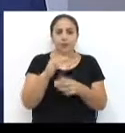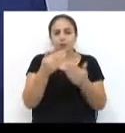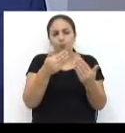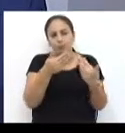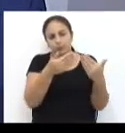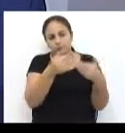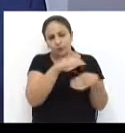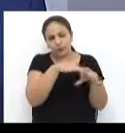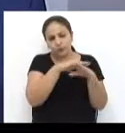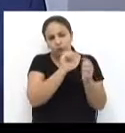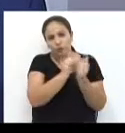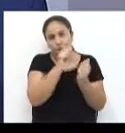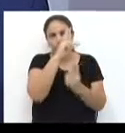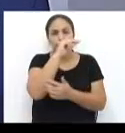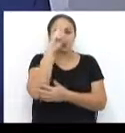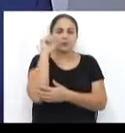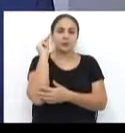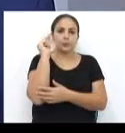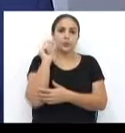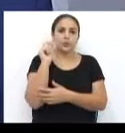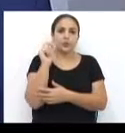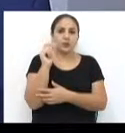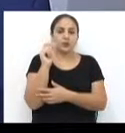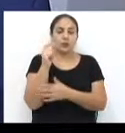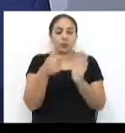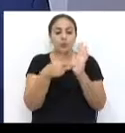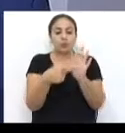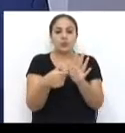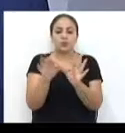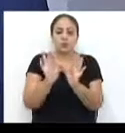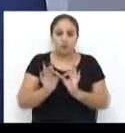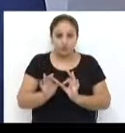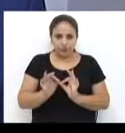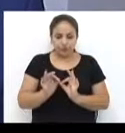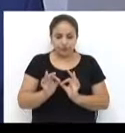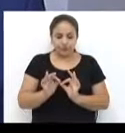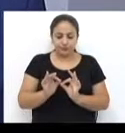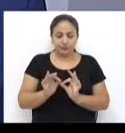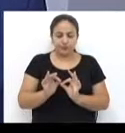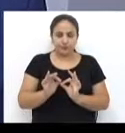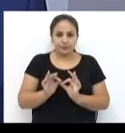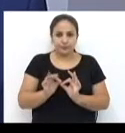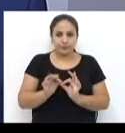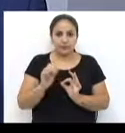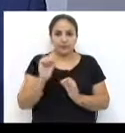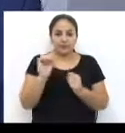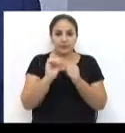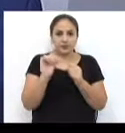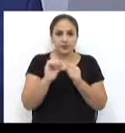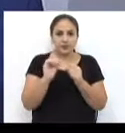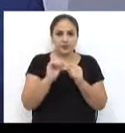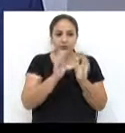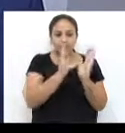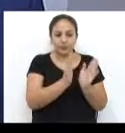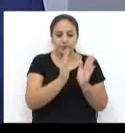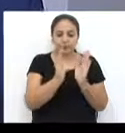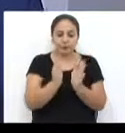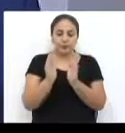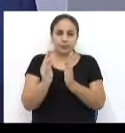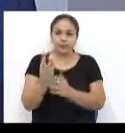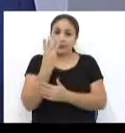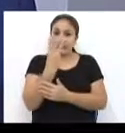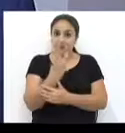de diálogo com o Executivo Municipal, onde foi nos apresentado o projeto que vai ser realizado por